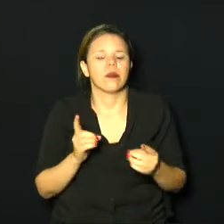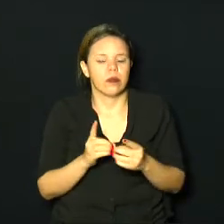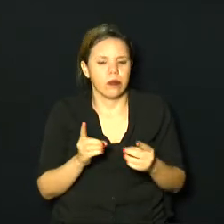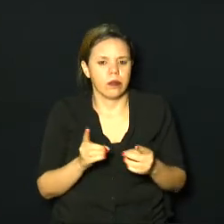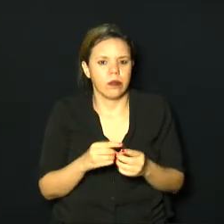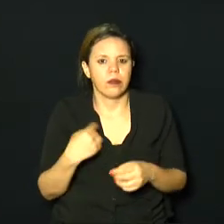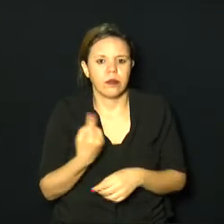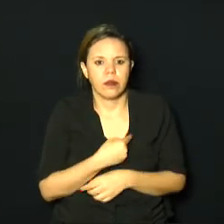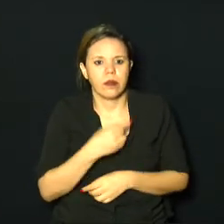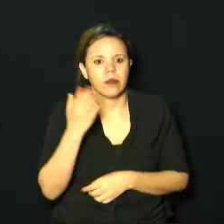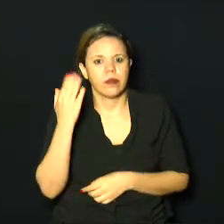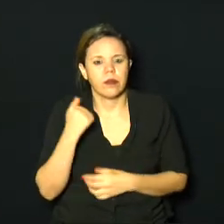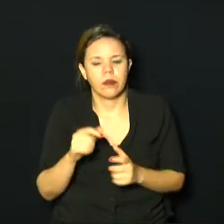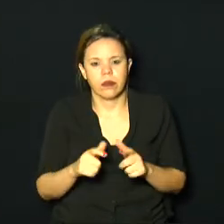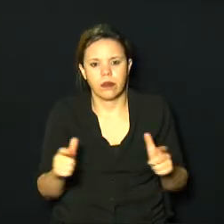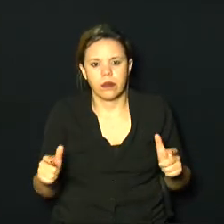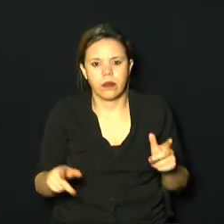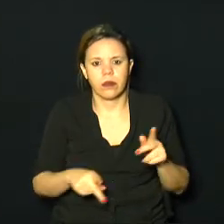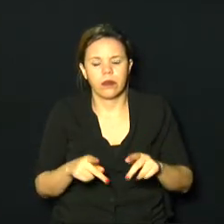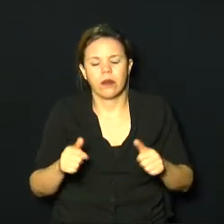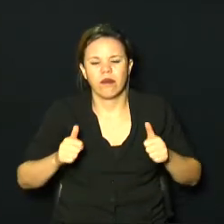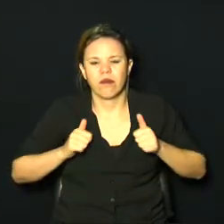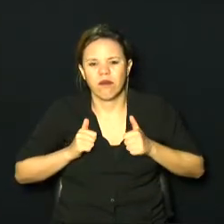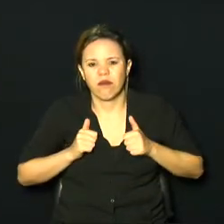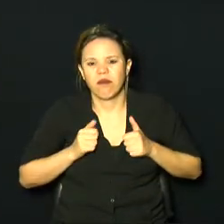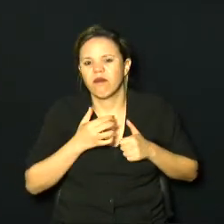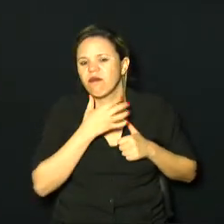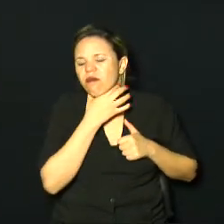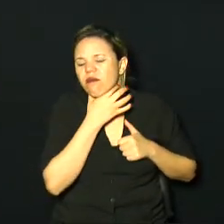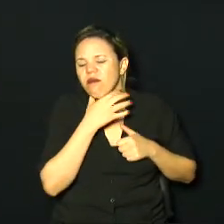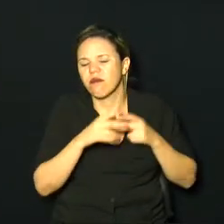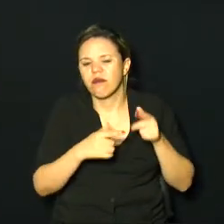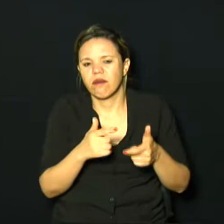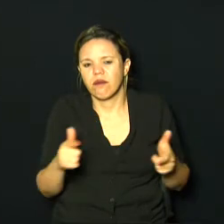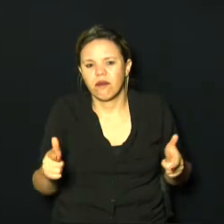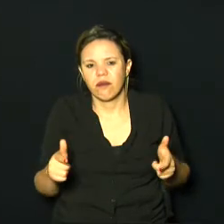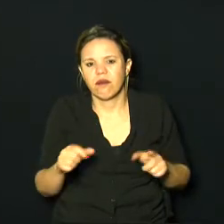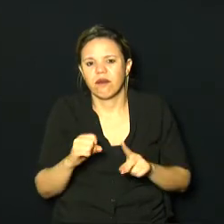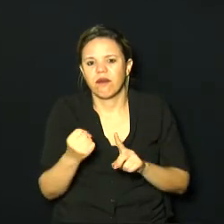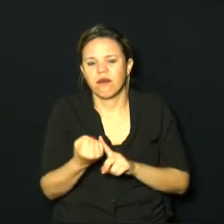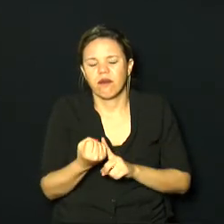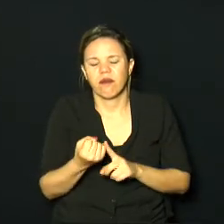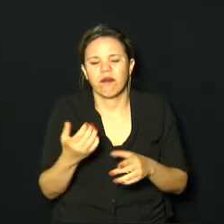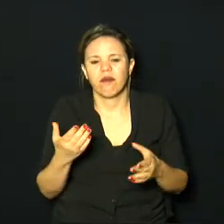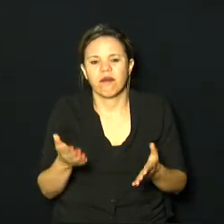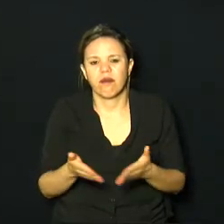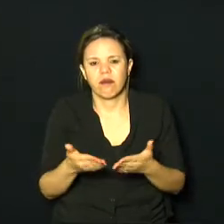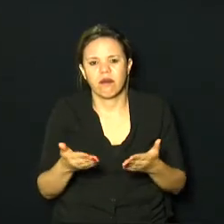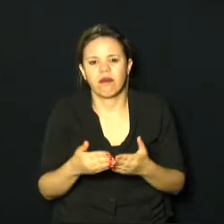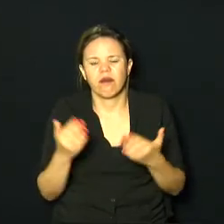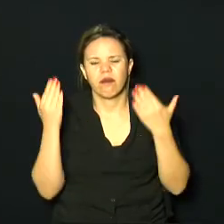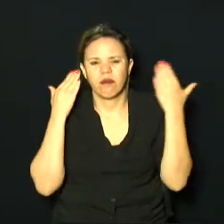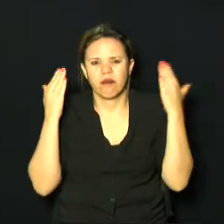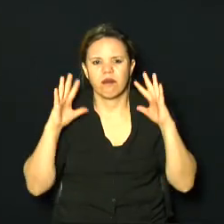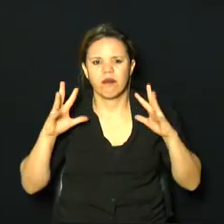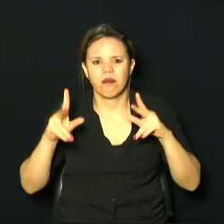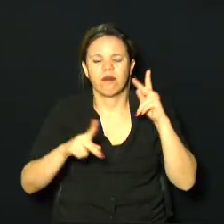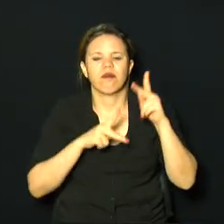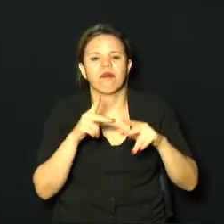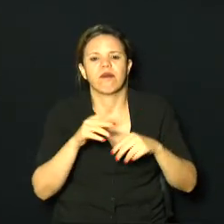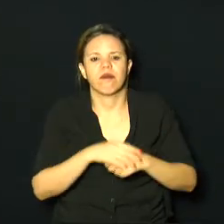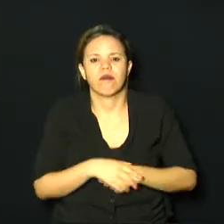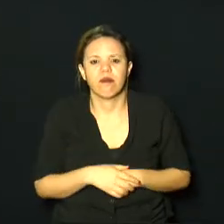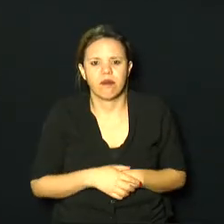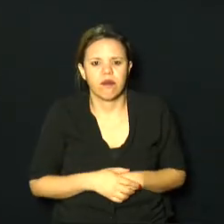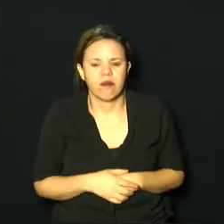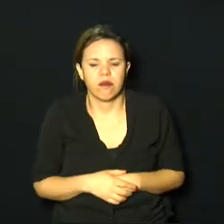gente sabe, aumentou o número de desemprego, a instabilidade social, psicológica de todo mundo.